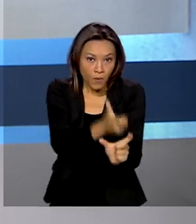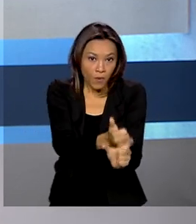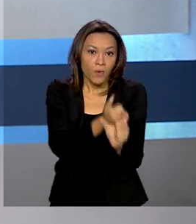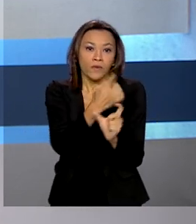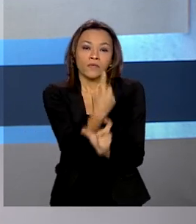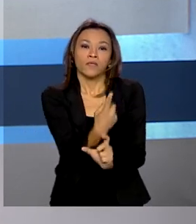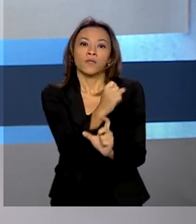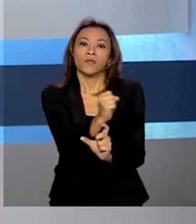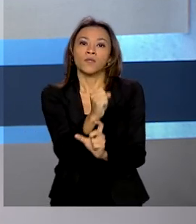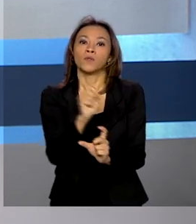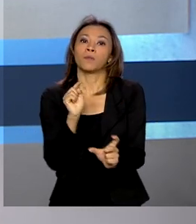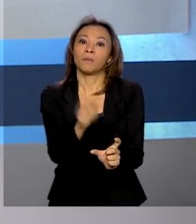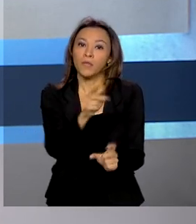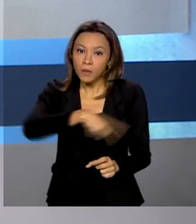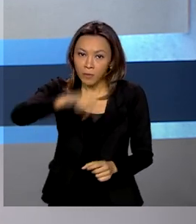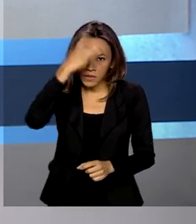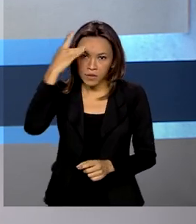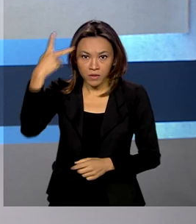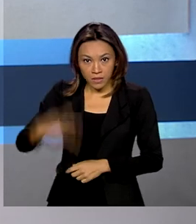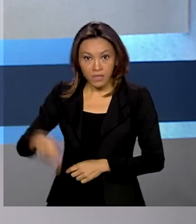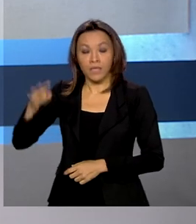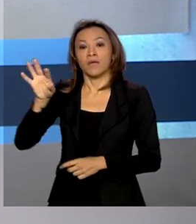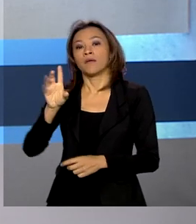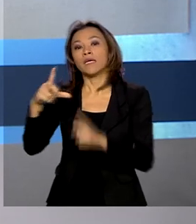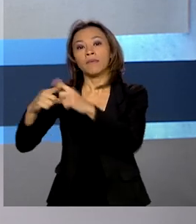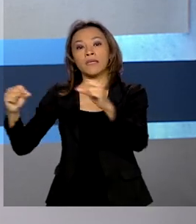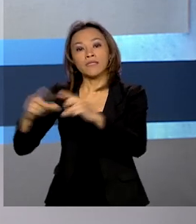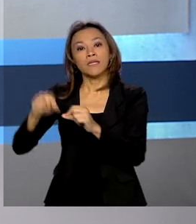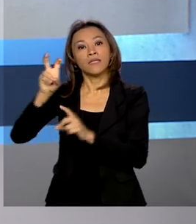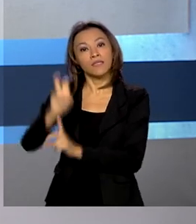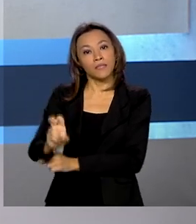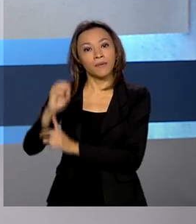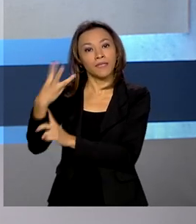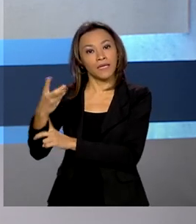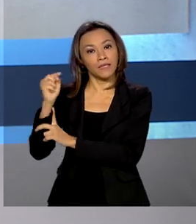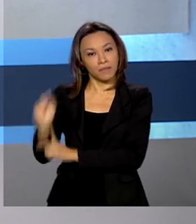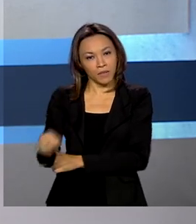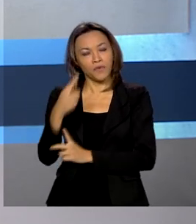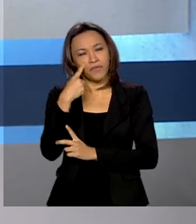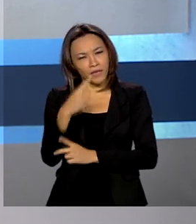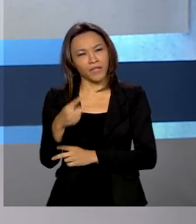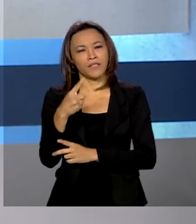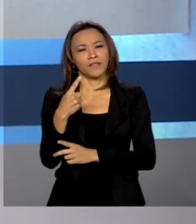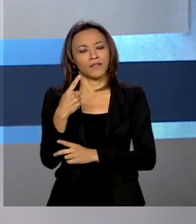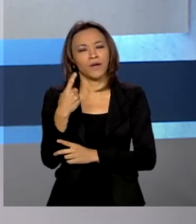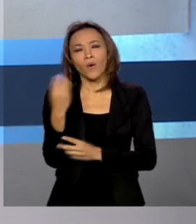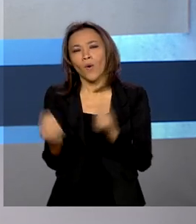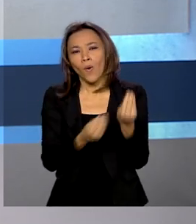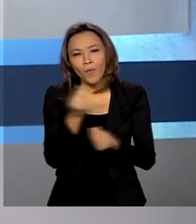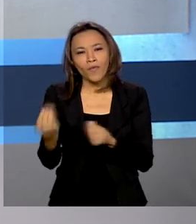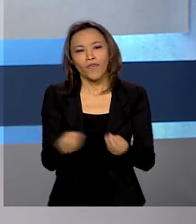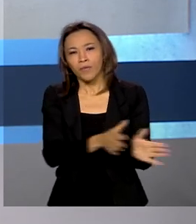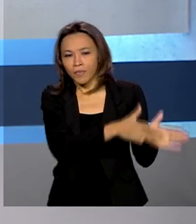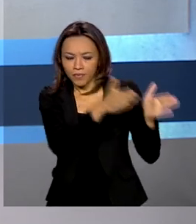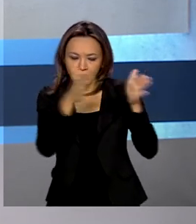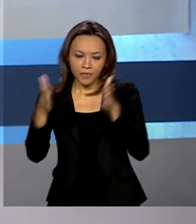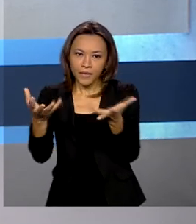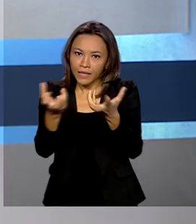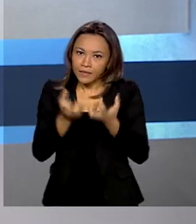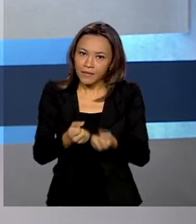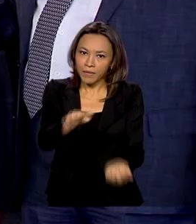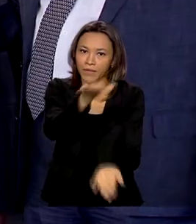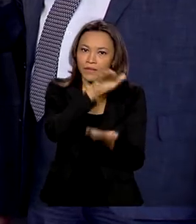nos próximos dias em Brasília 53 mil veja agora os primeiros a receber a dose nestes dois